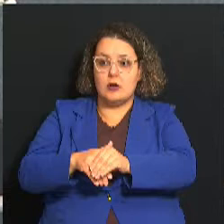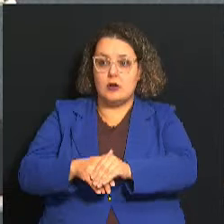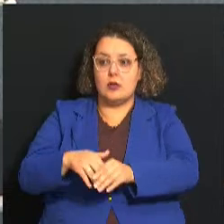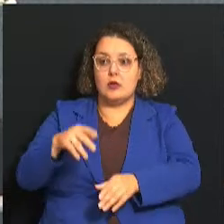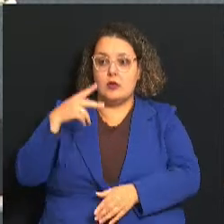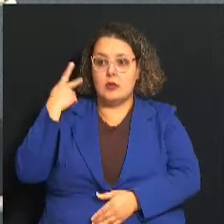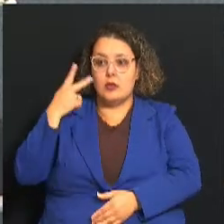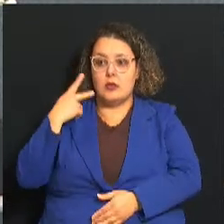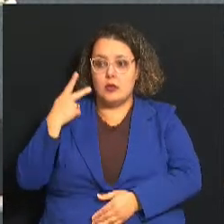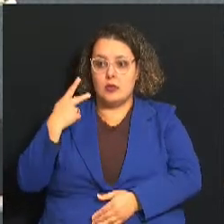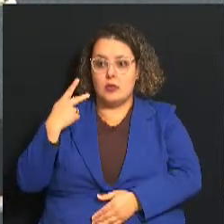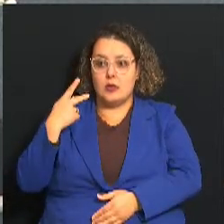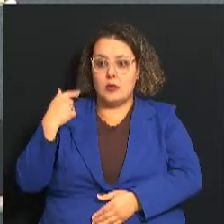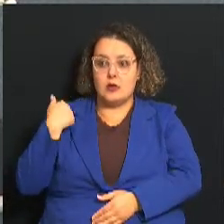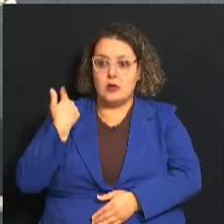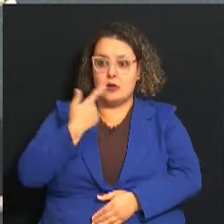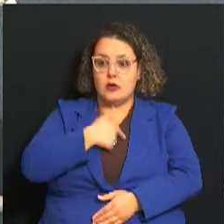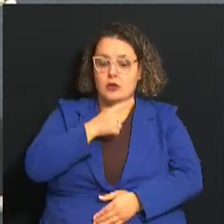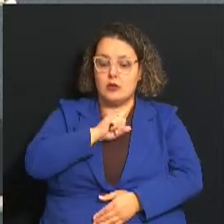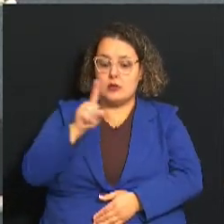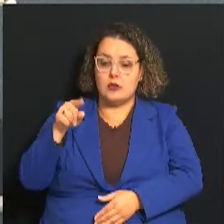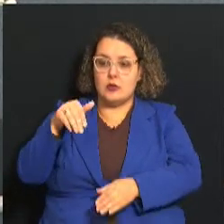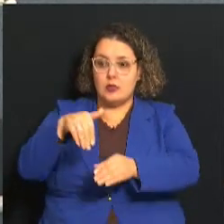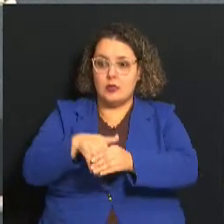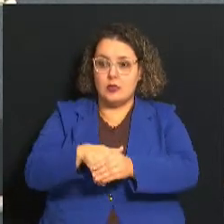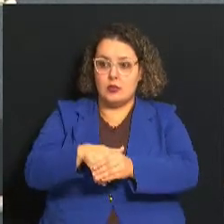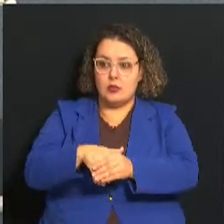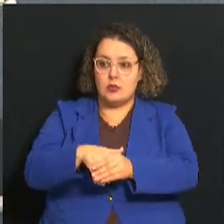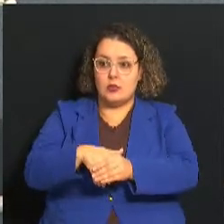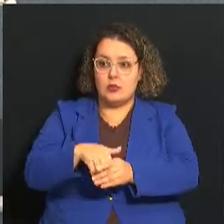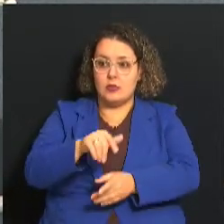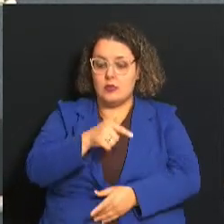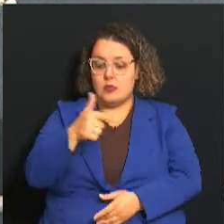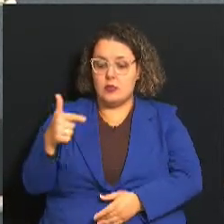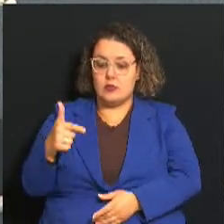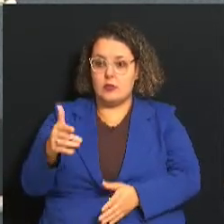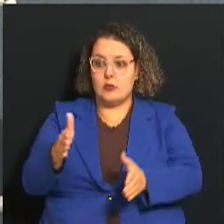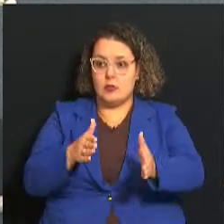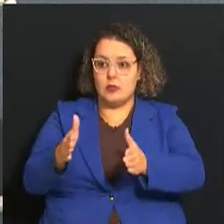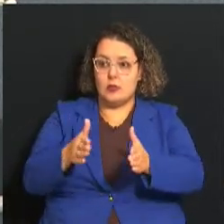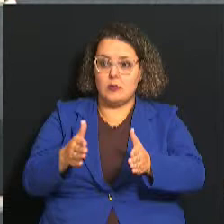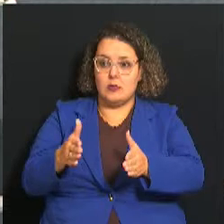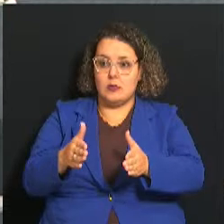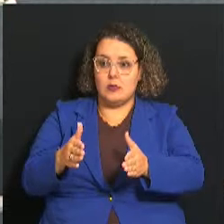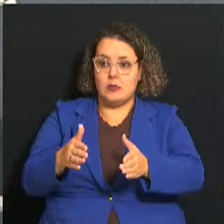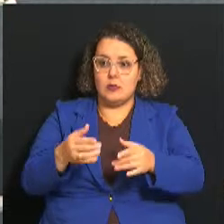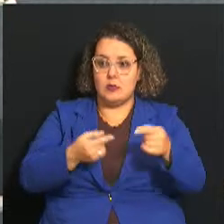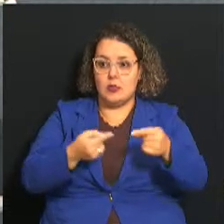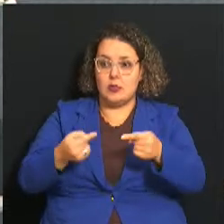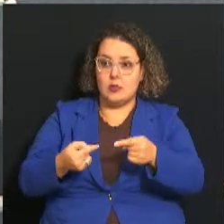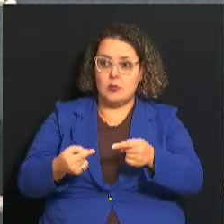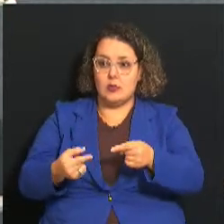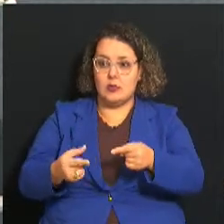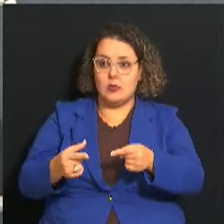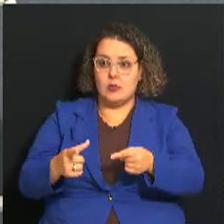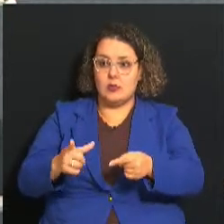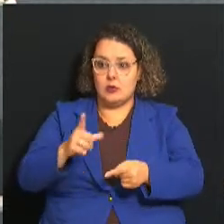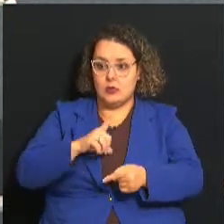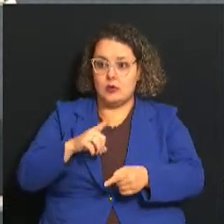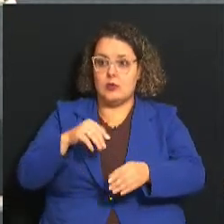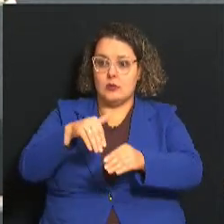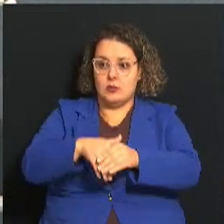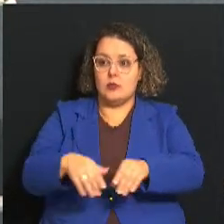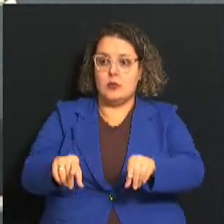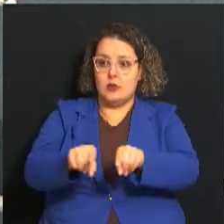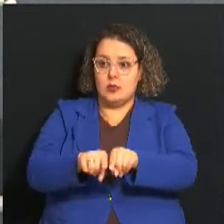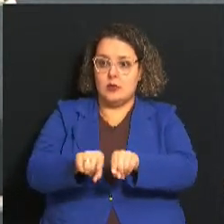vereadores e nós não votaremos, não teremos voto na hora da discussão, ou teremos voto nessa hora